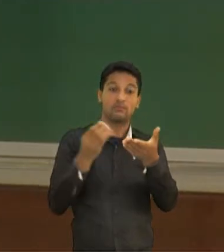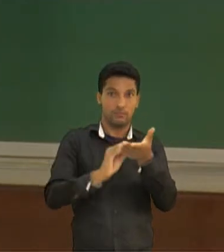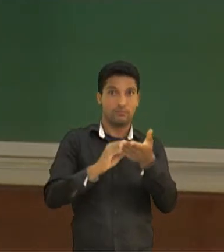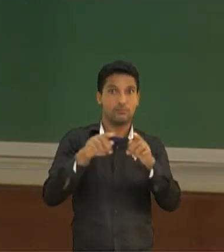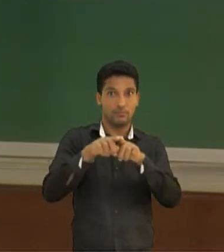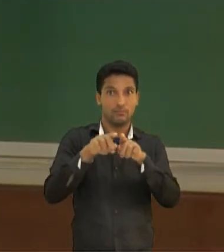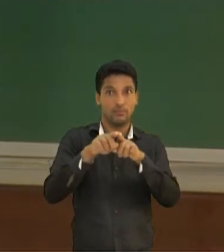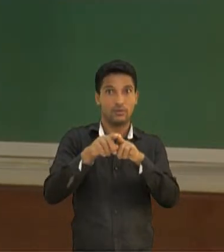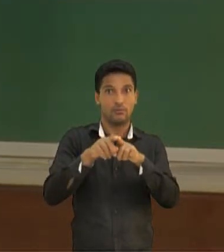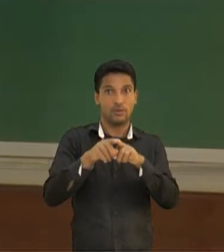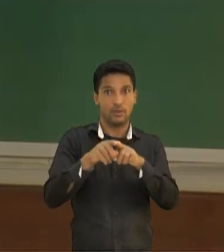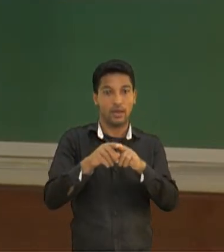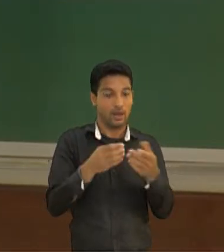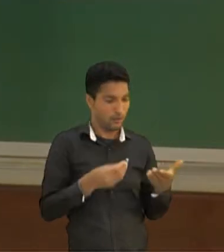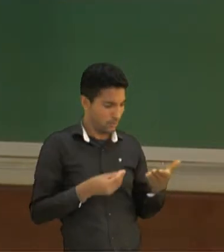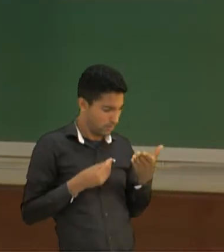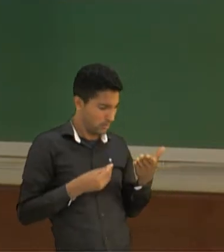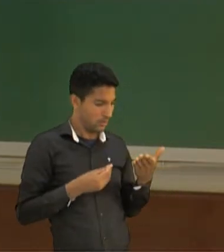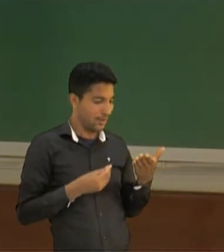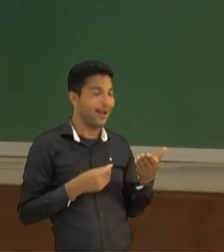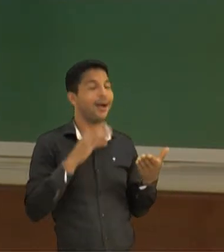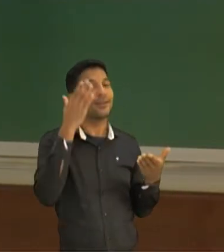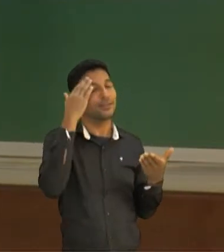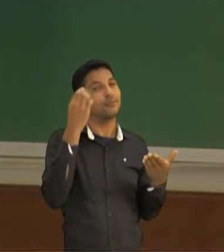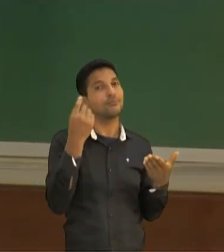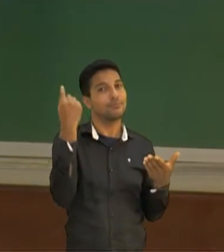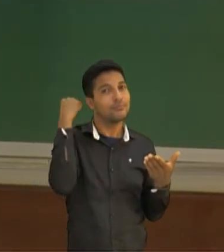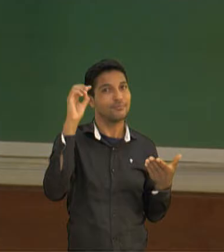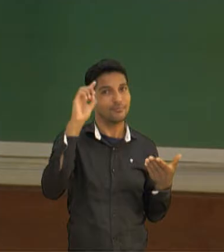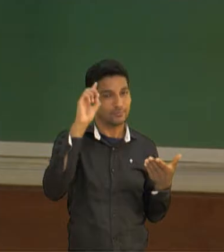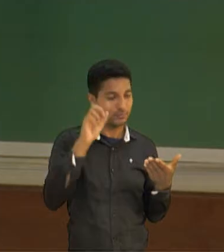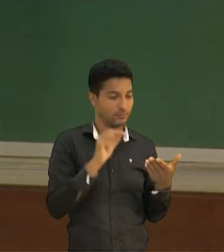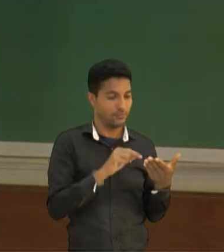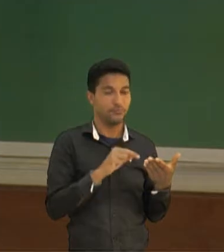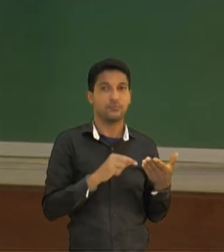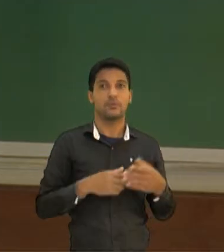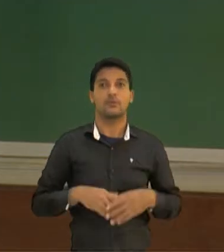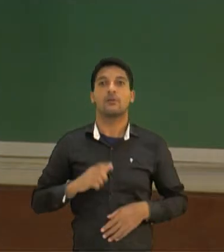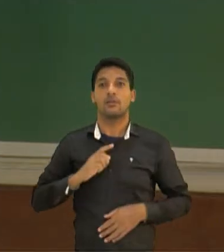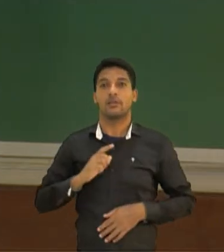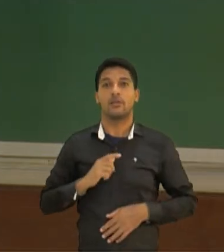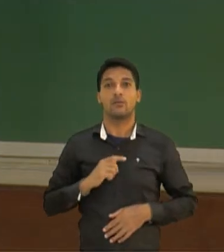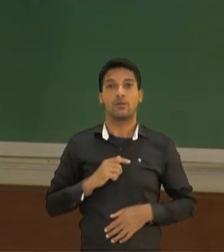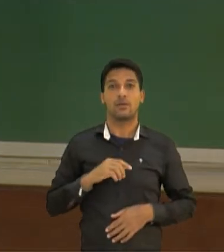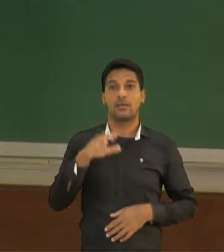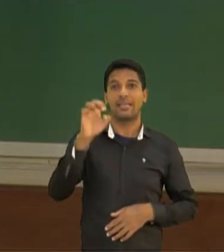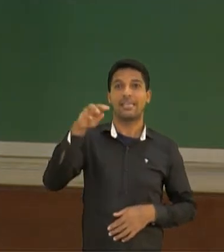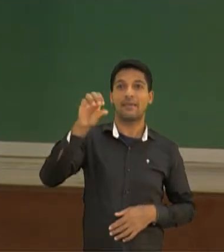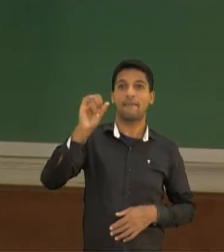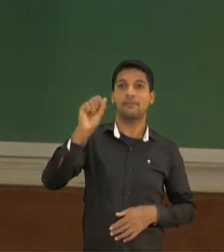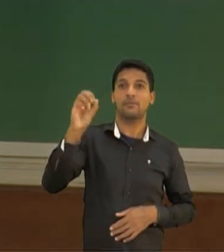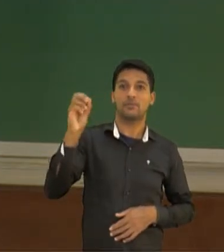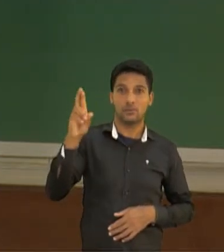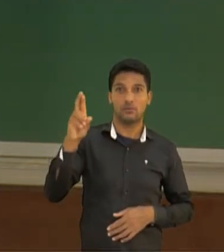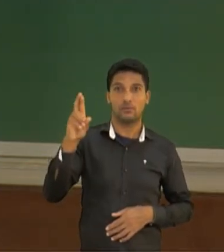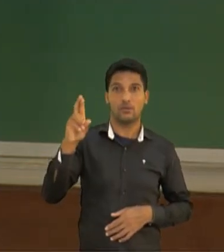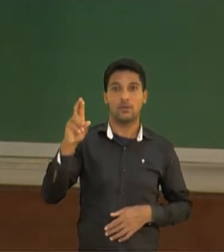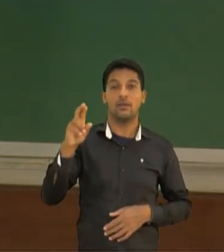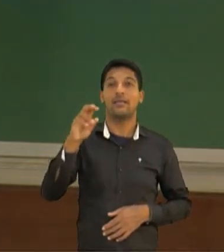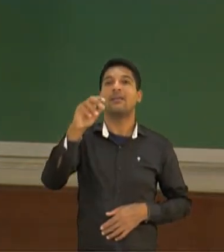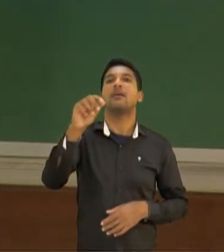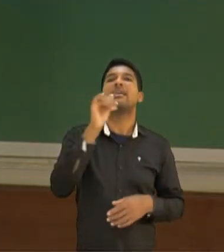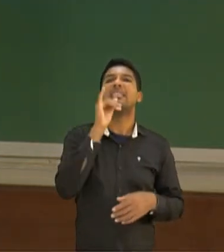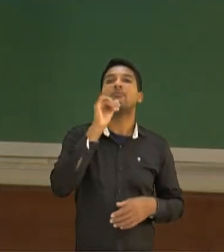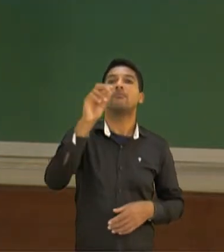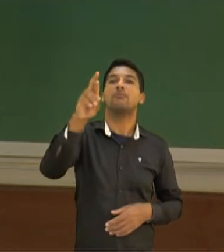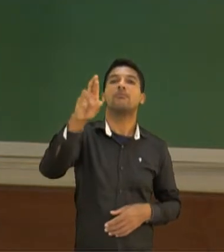a comunicação ali entre os interlocutores, que nesse caso são o emissor da carta, né, pessoal? O remetente, né? Remetente